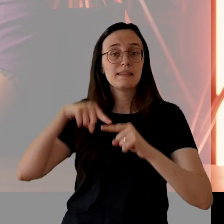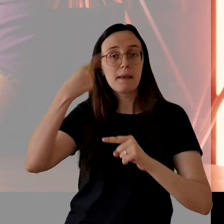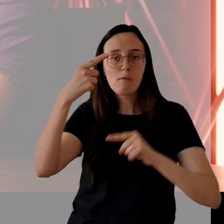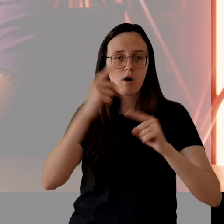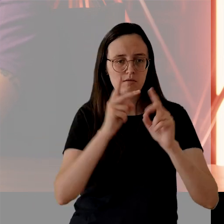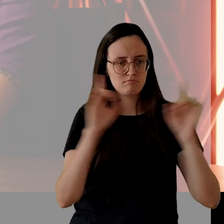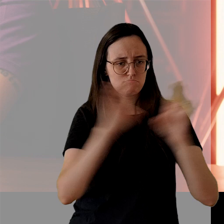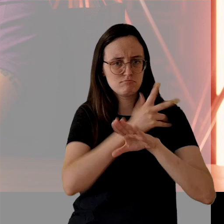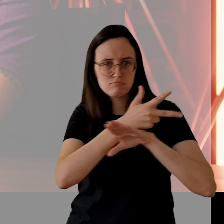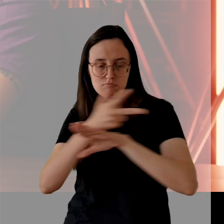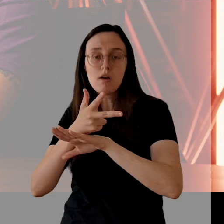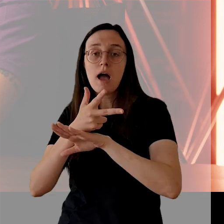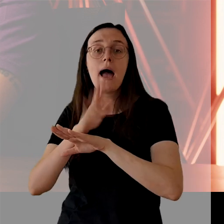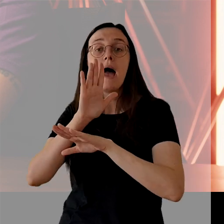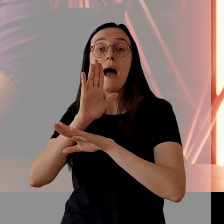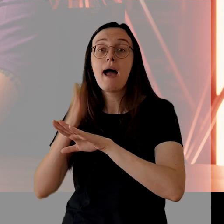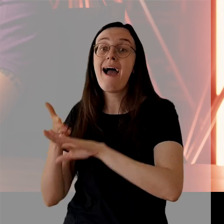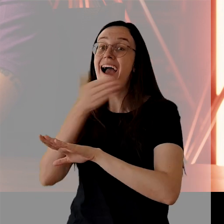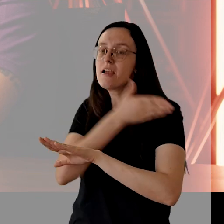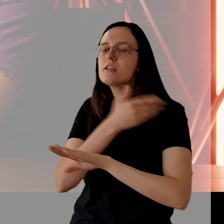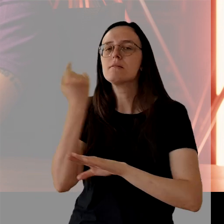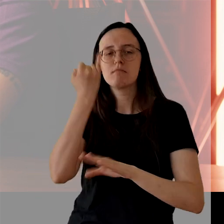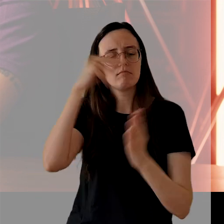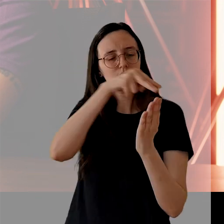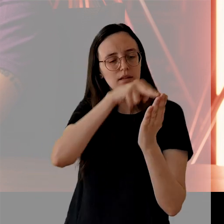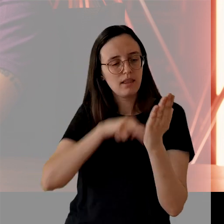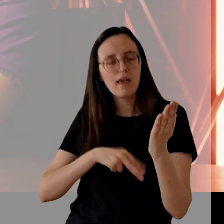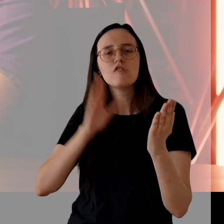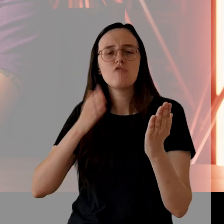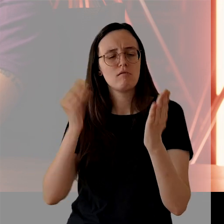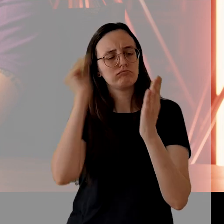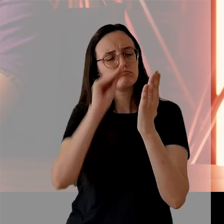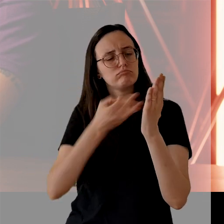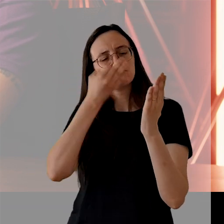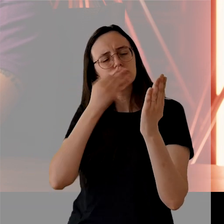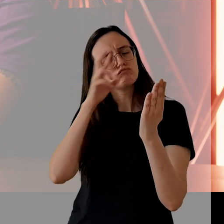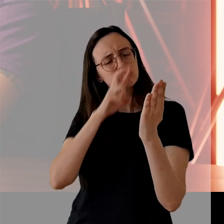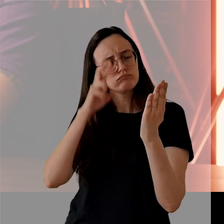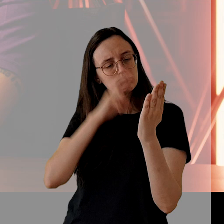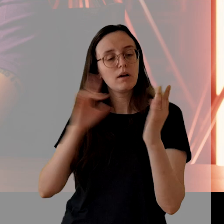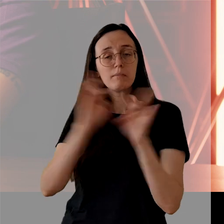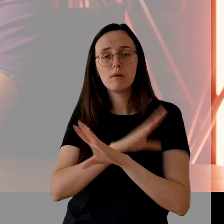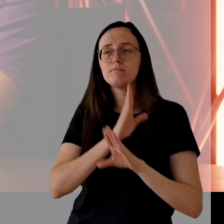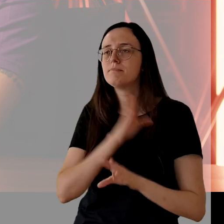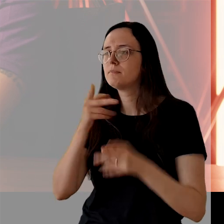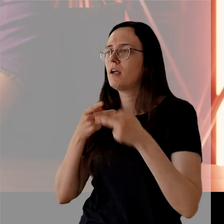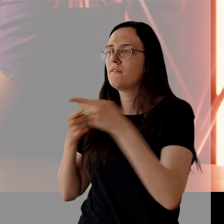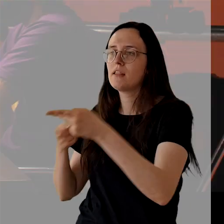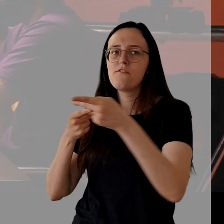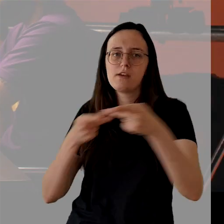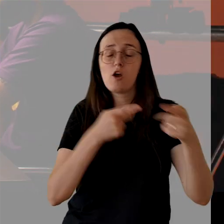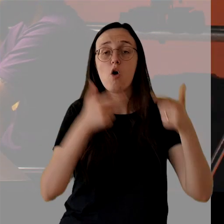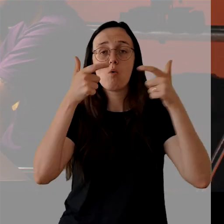a leitura do roteiro, faz a nossa decupagem. Logo depois disso tem as visitas de locação, que aí é